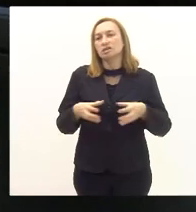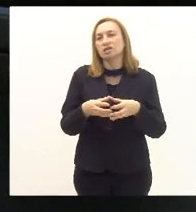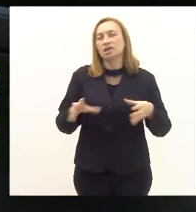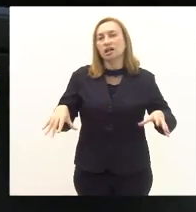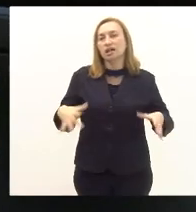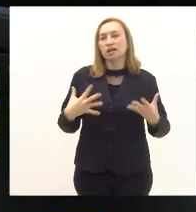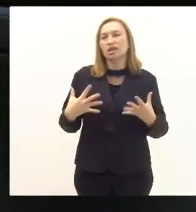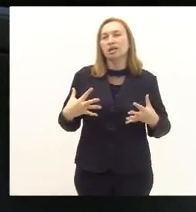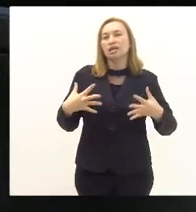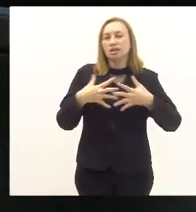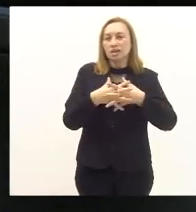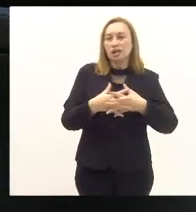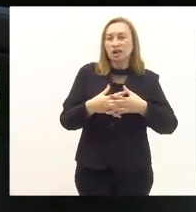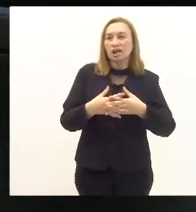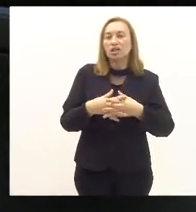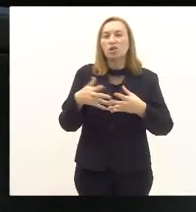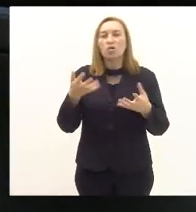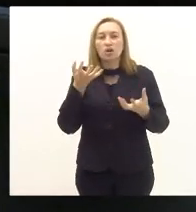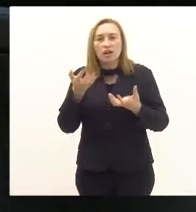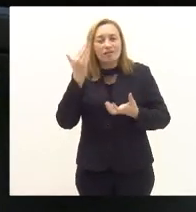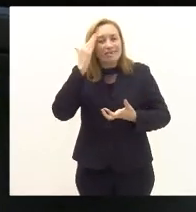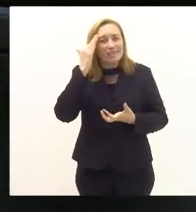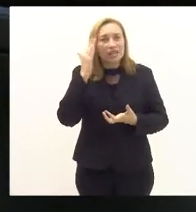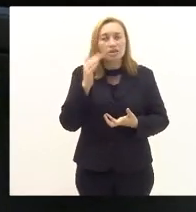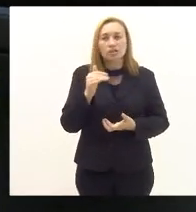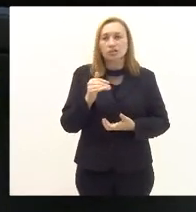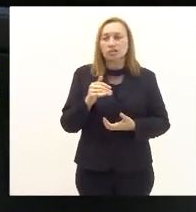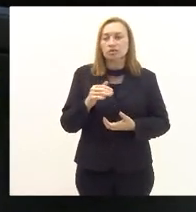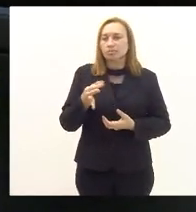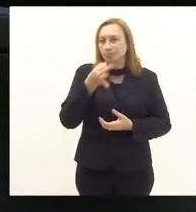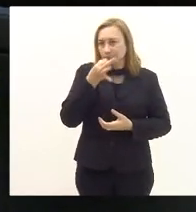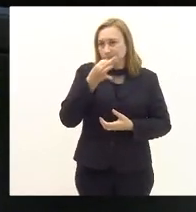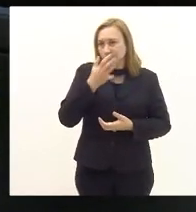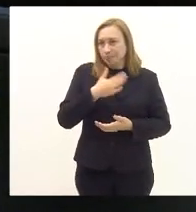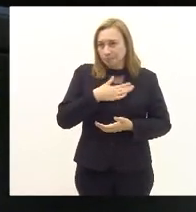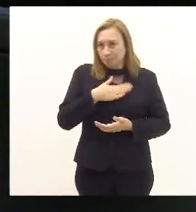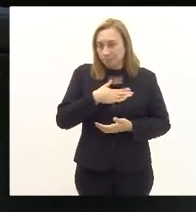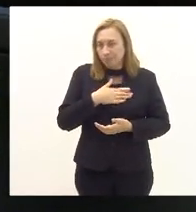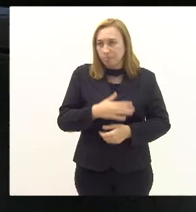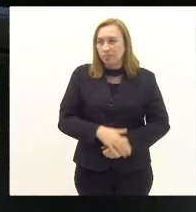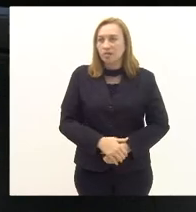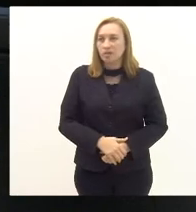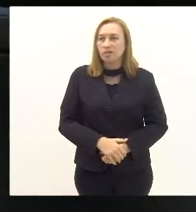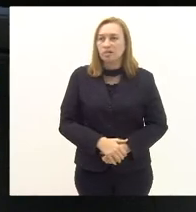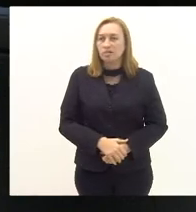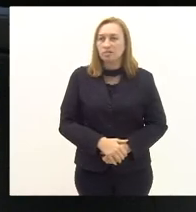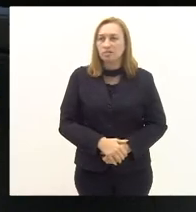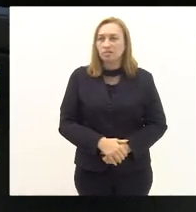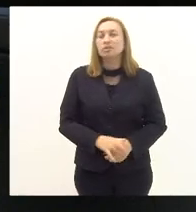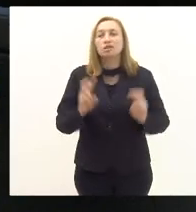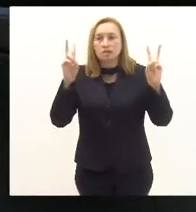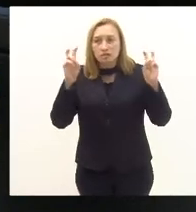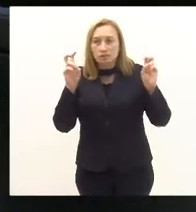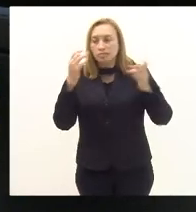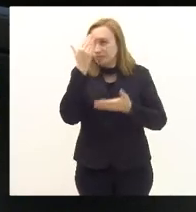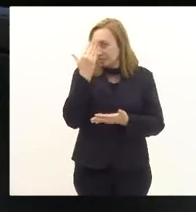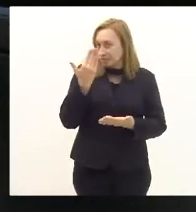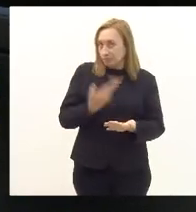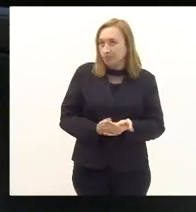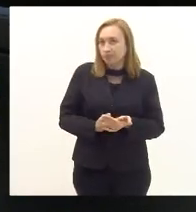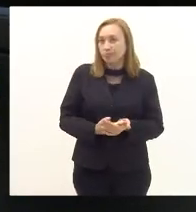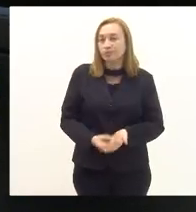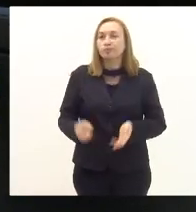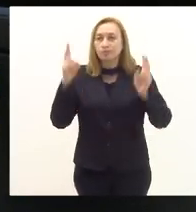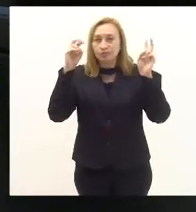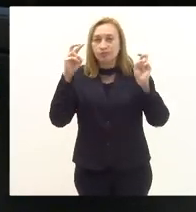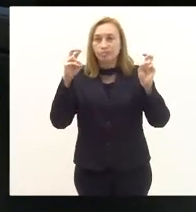eu quero entender, eu vou dar minha opinião, nesse assunto. Eu acredito que é uma